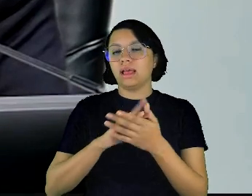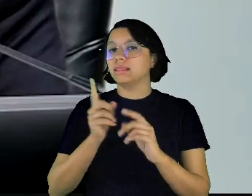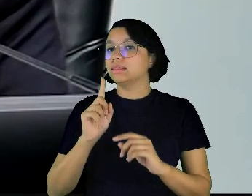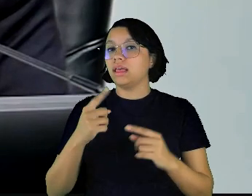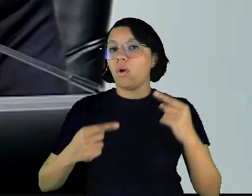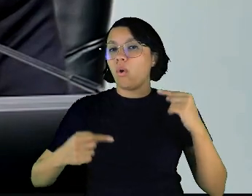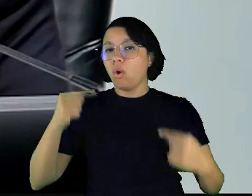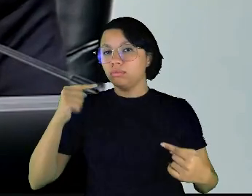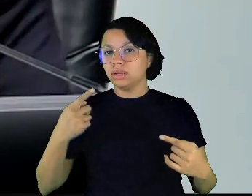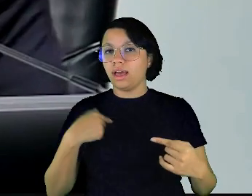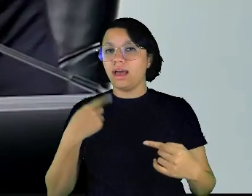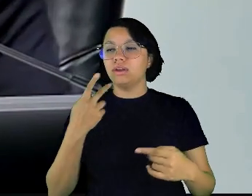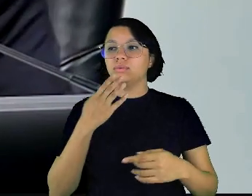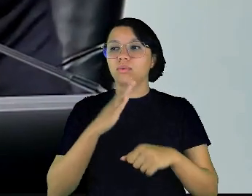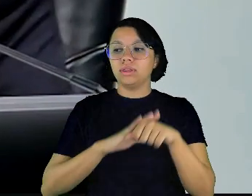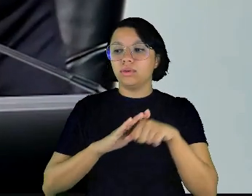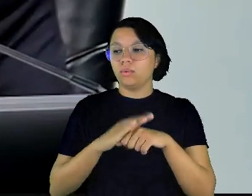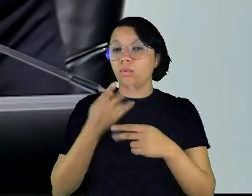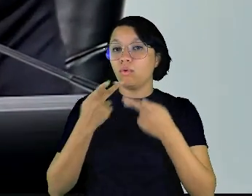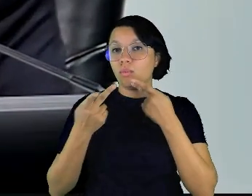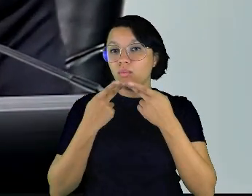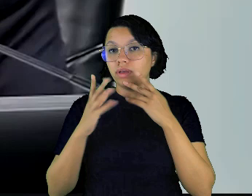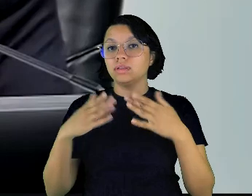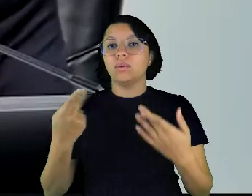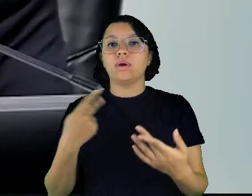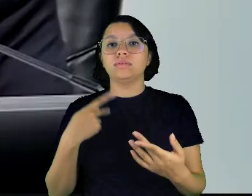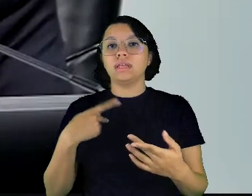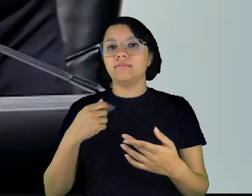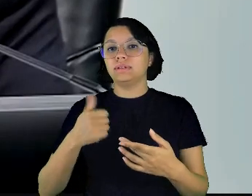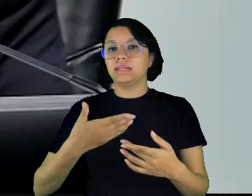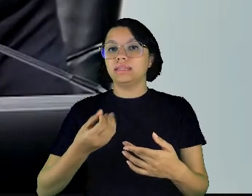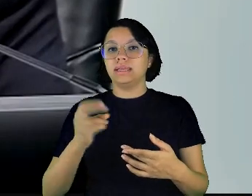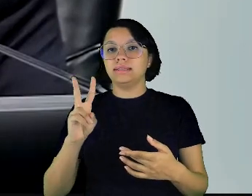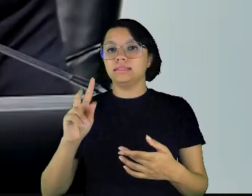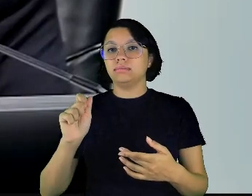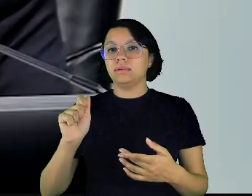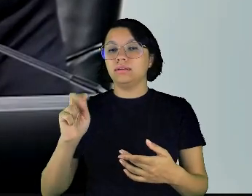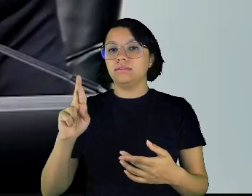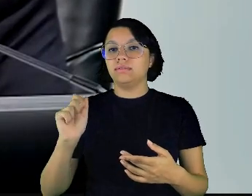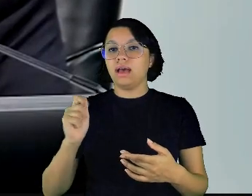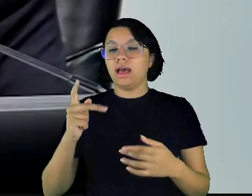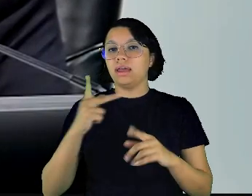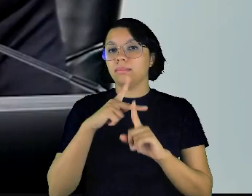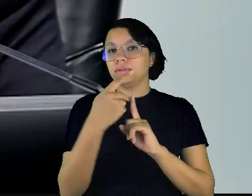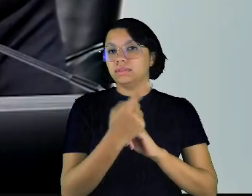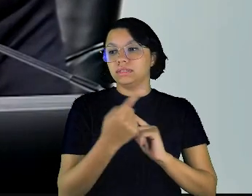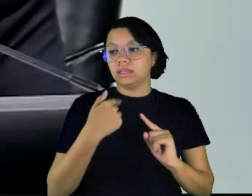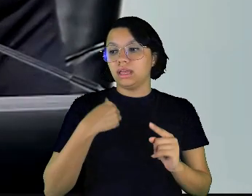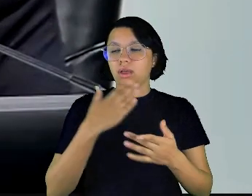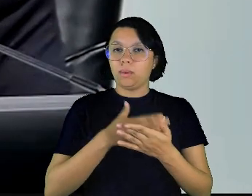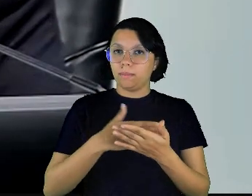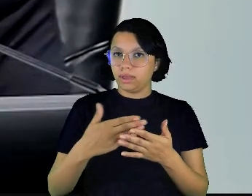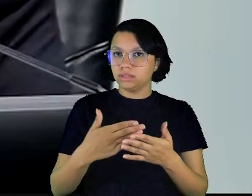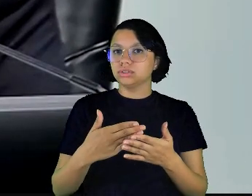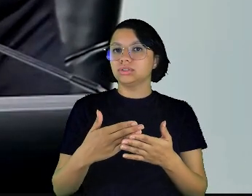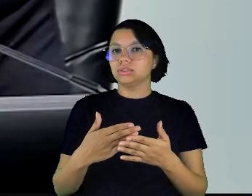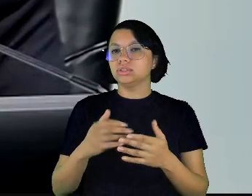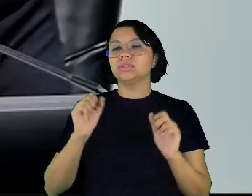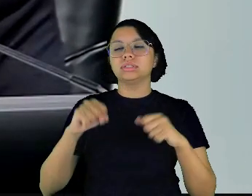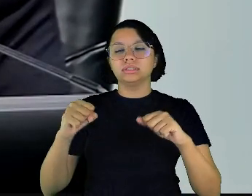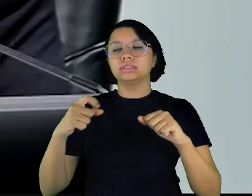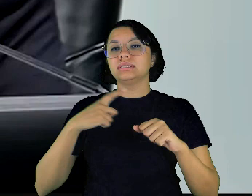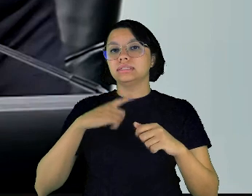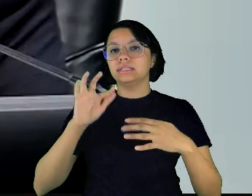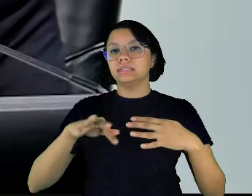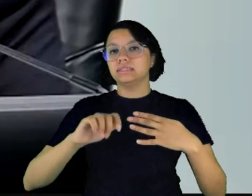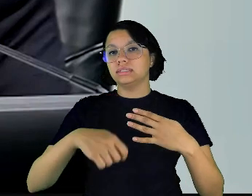confesso que, quando estava na 10ª Vara Previdenciária, eu partia da presunção de que, sim, tem a sentença trabalhista,